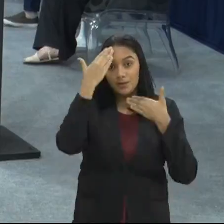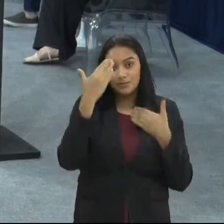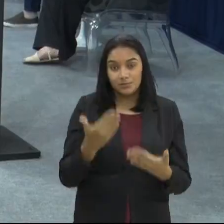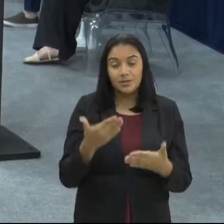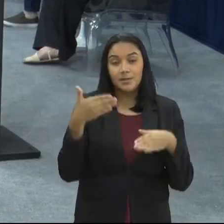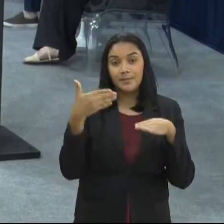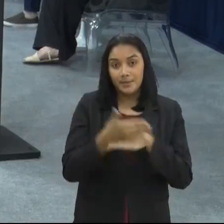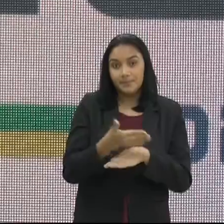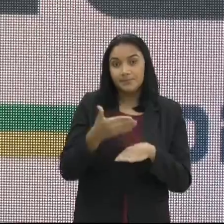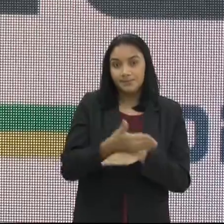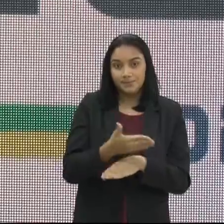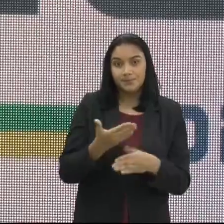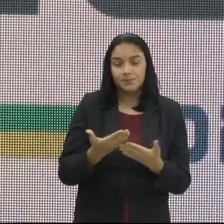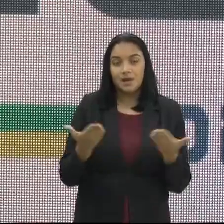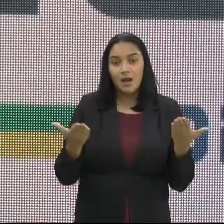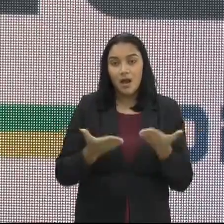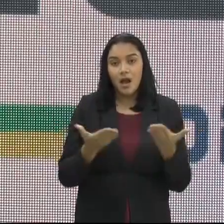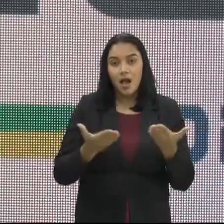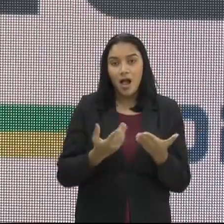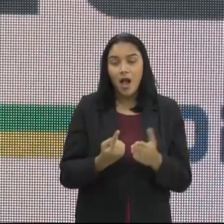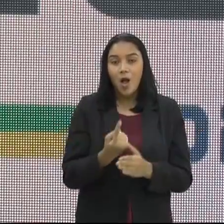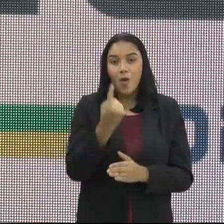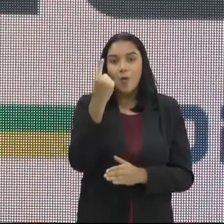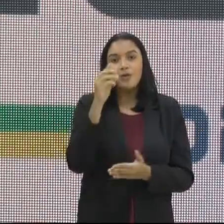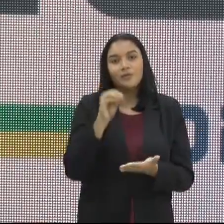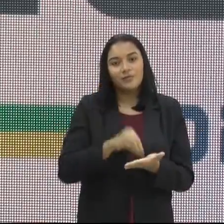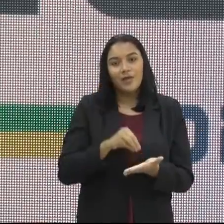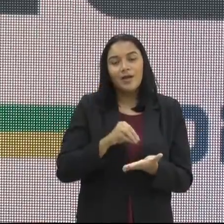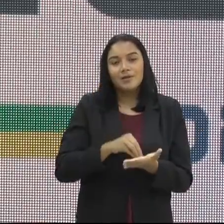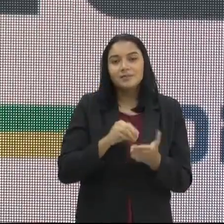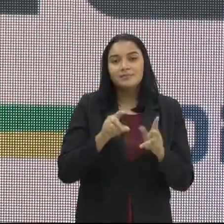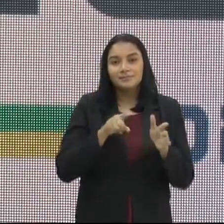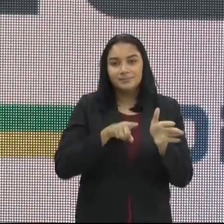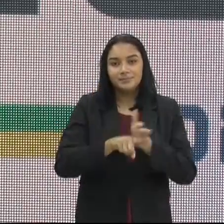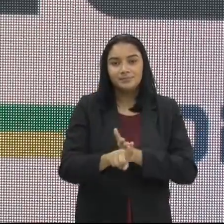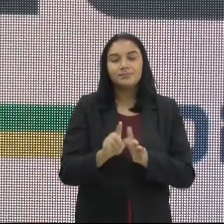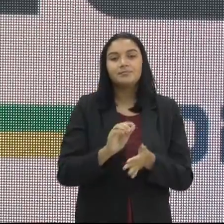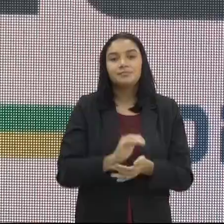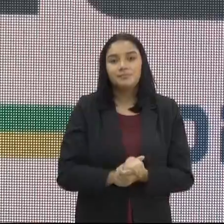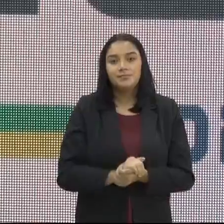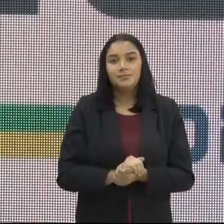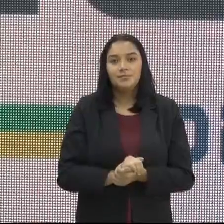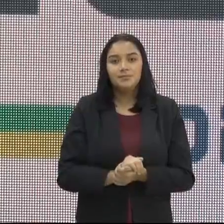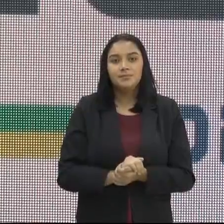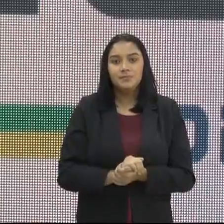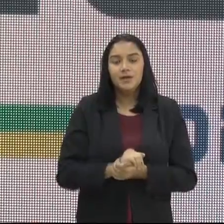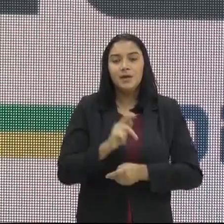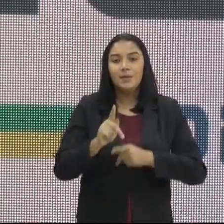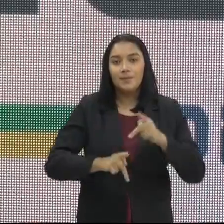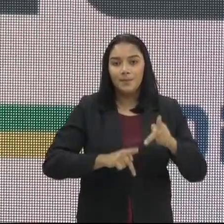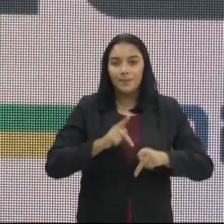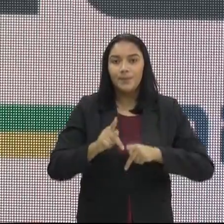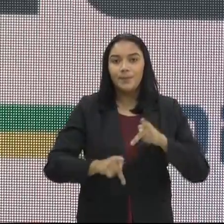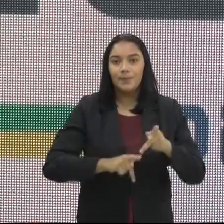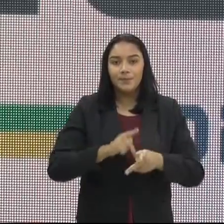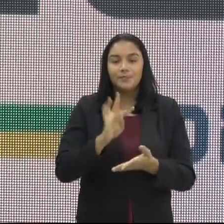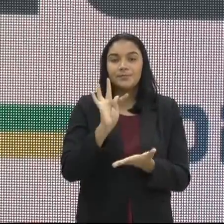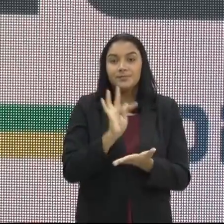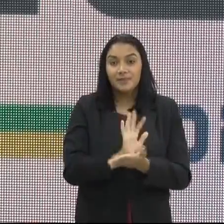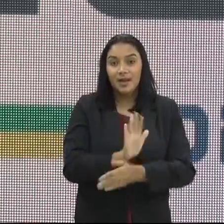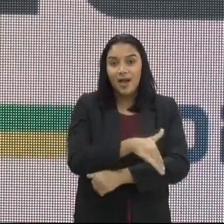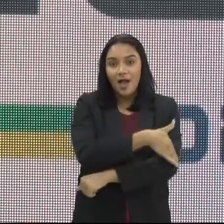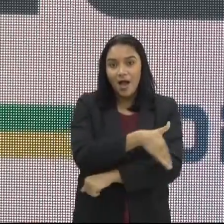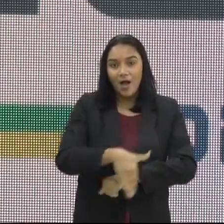pela sua participação. Vamos agora à última pergunta que nos foi, no caso, direcionada por parte do eleitor teresinense. Nós fomos às